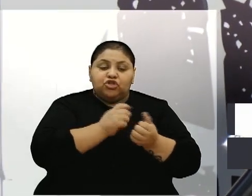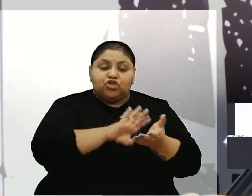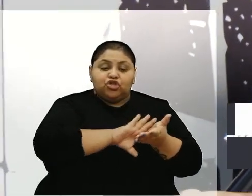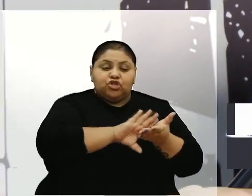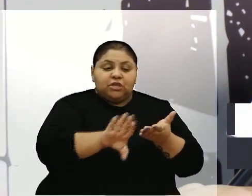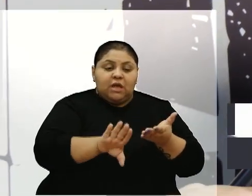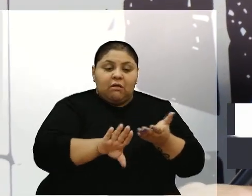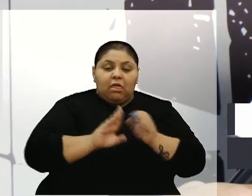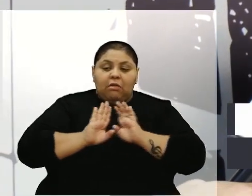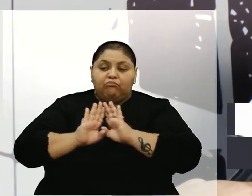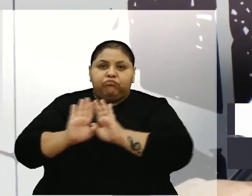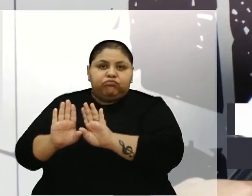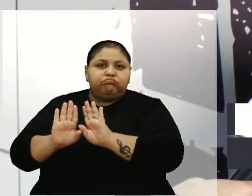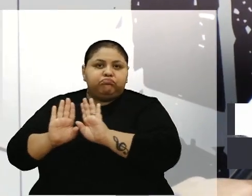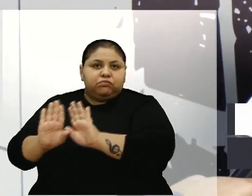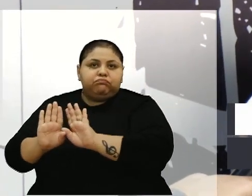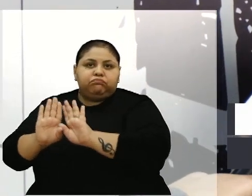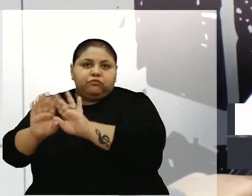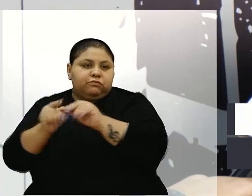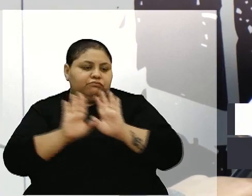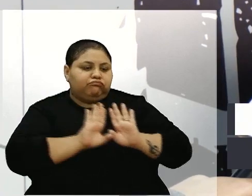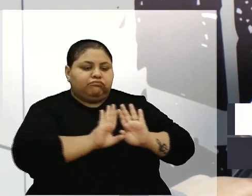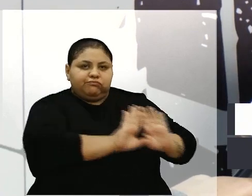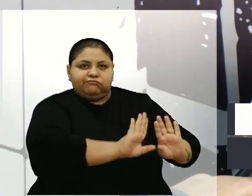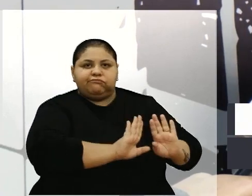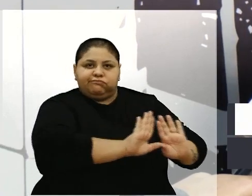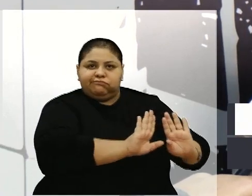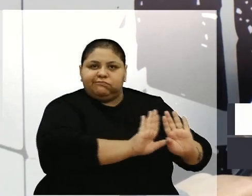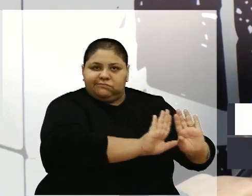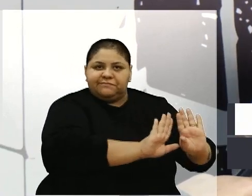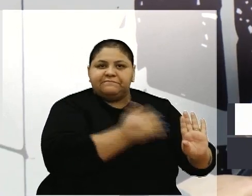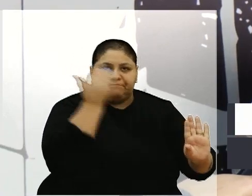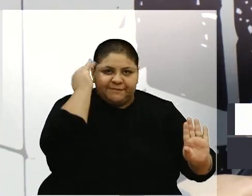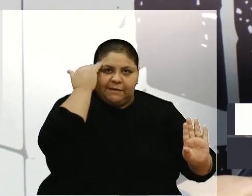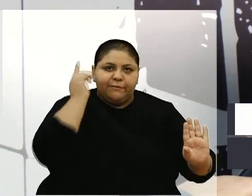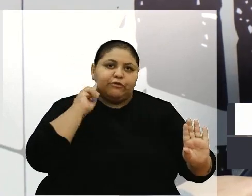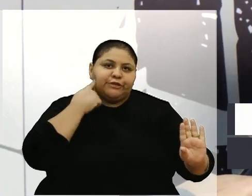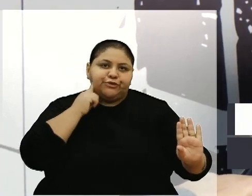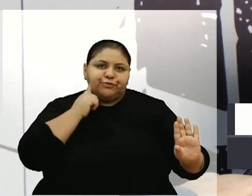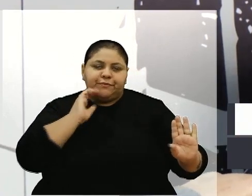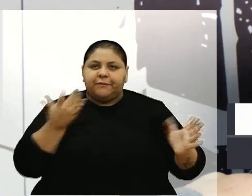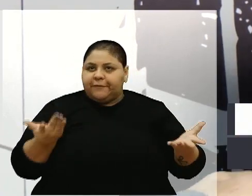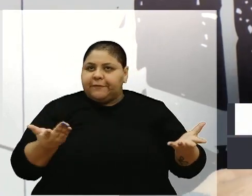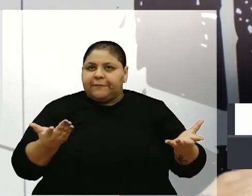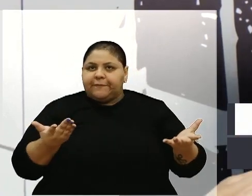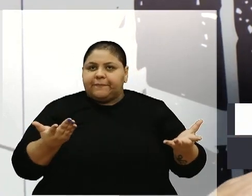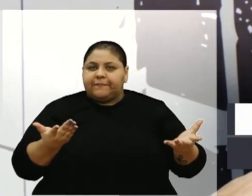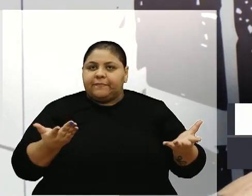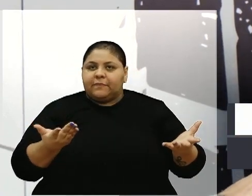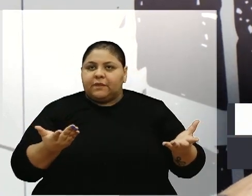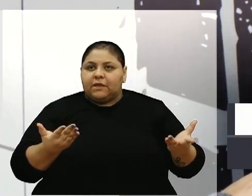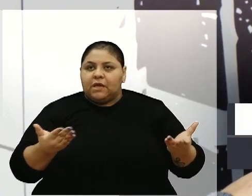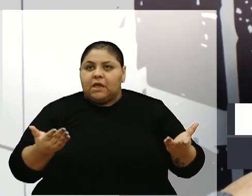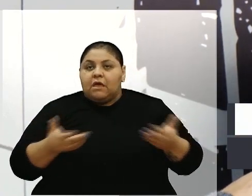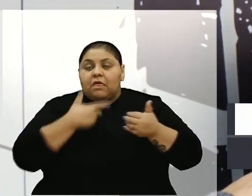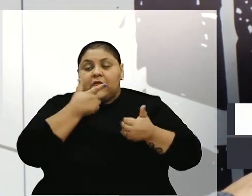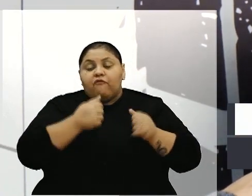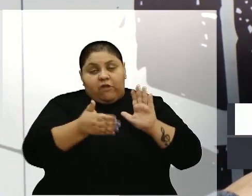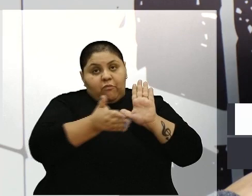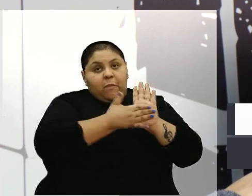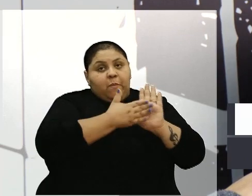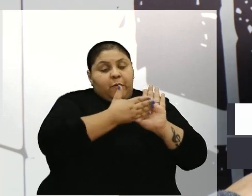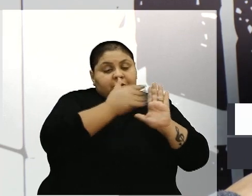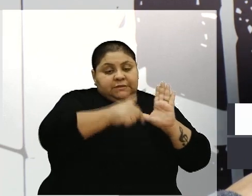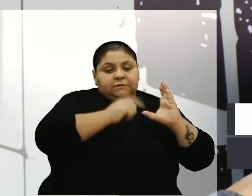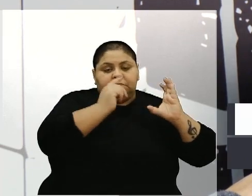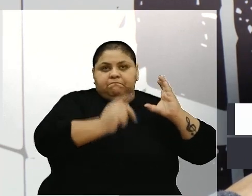colocar para lá, de lá para cá, ou enfim, colocar em aterros ou lixões. Então eu trouxe uma proposta aqui para a Câmara de